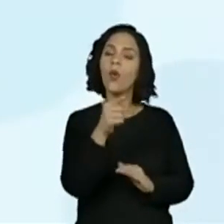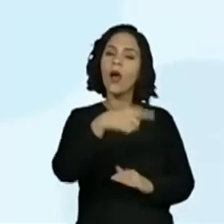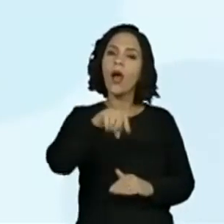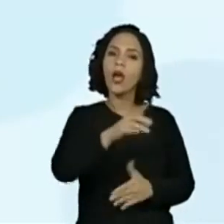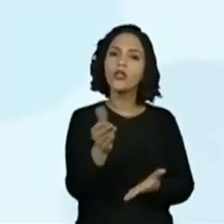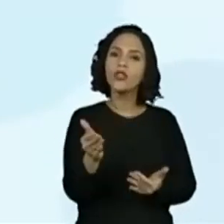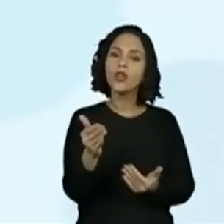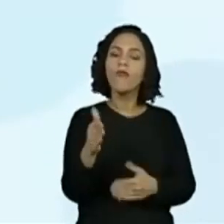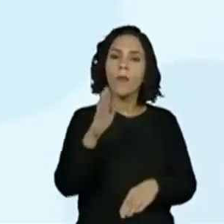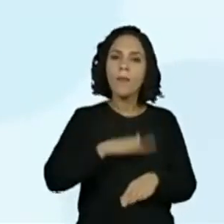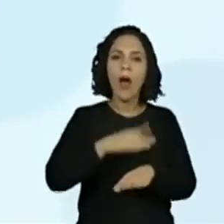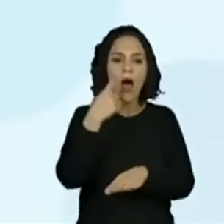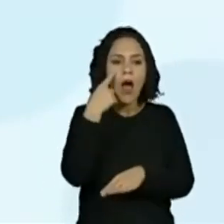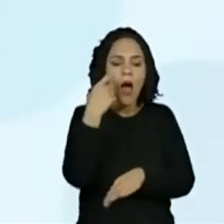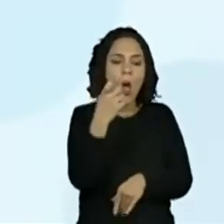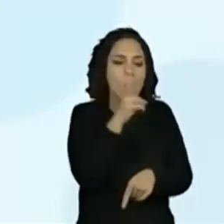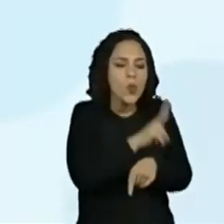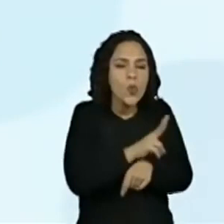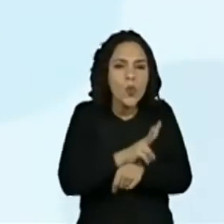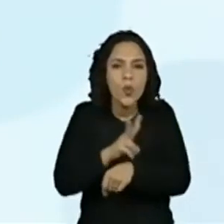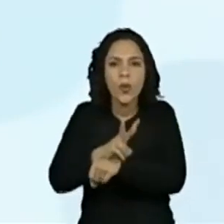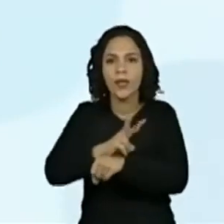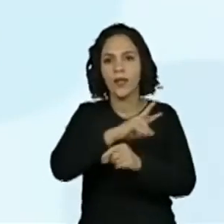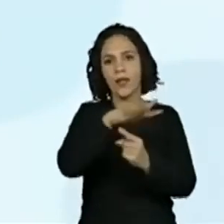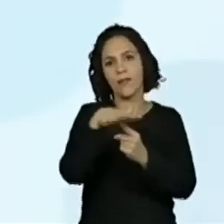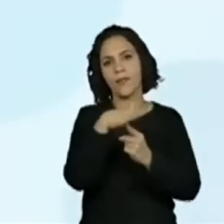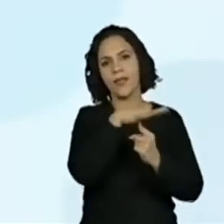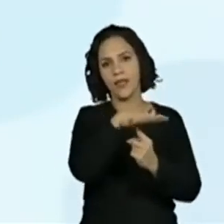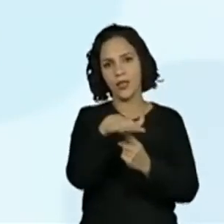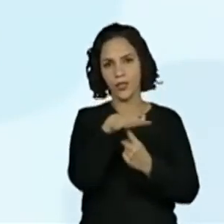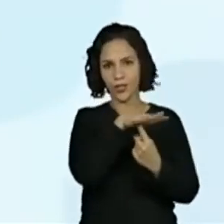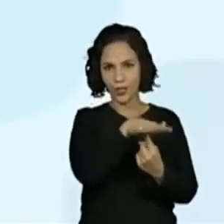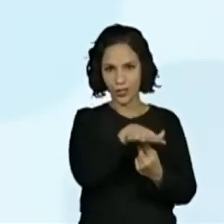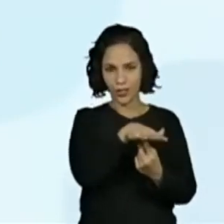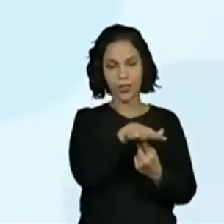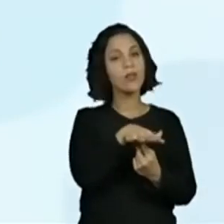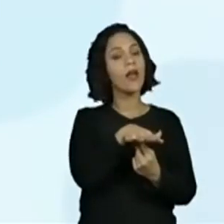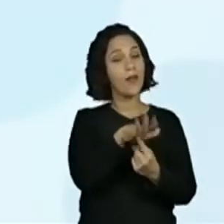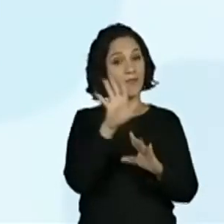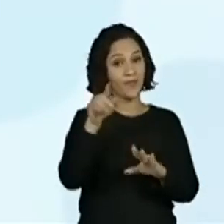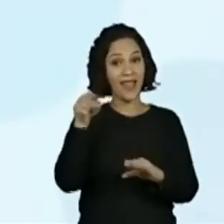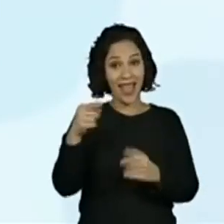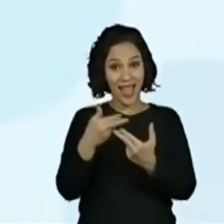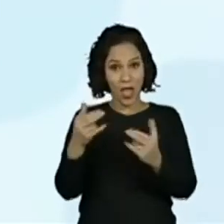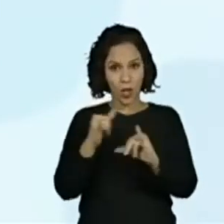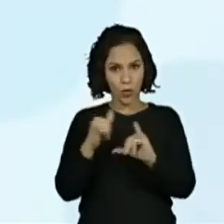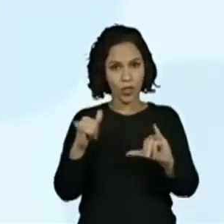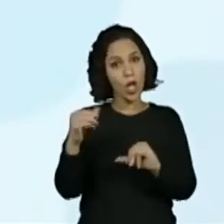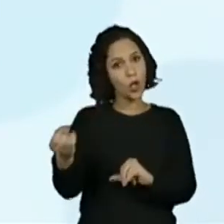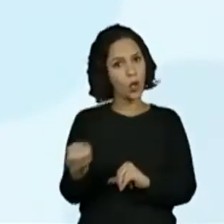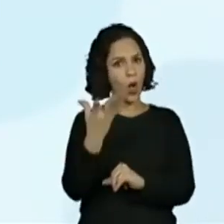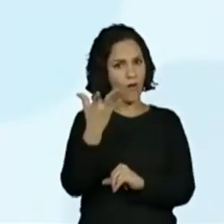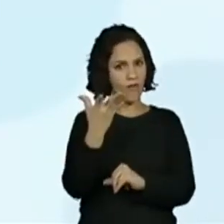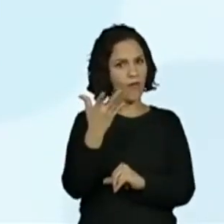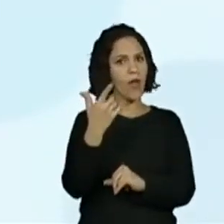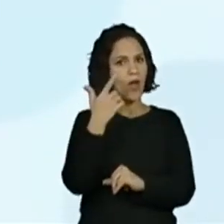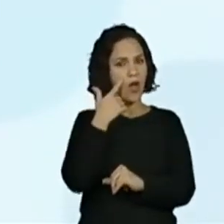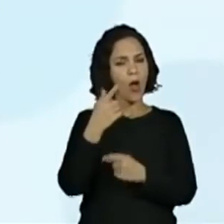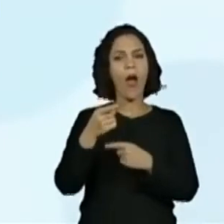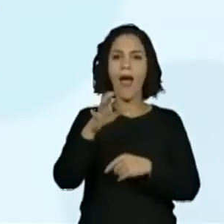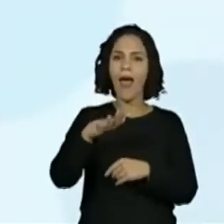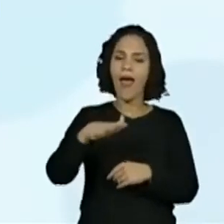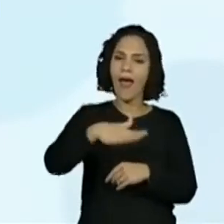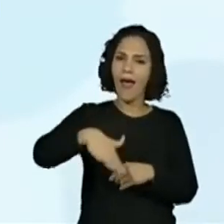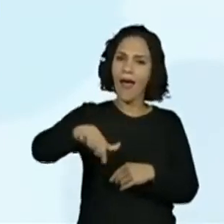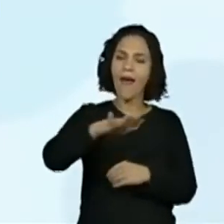interesse dos estudantes pela questão ambiental. É uma notícia que, apesar de ter sido feita, né, por uma revista